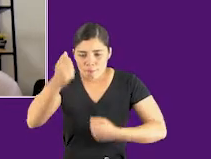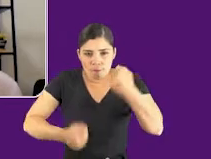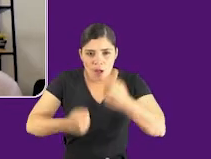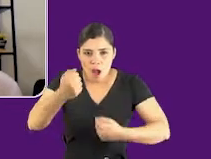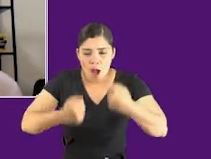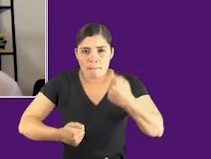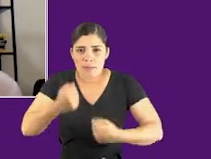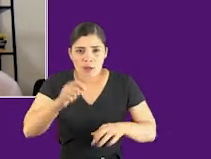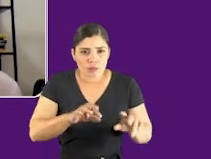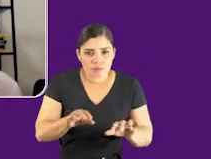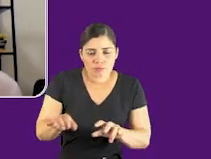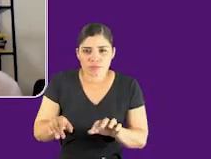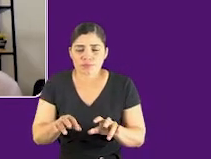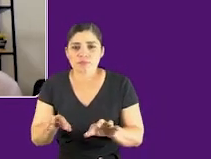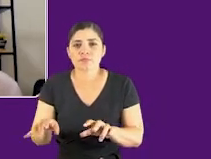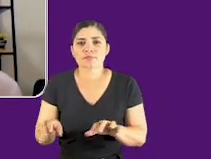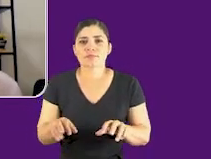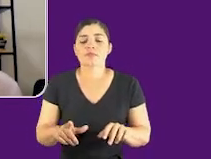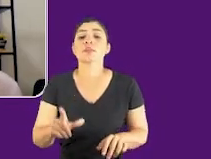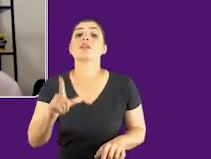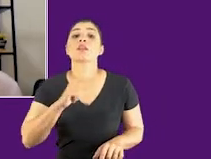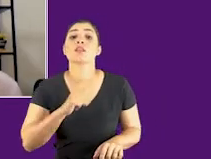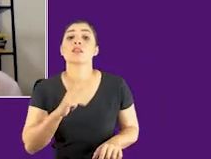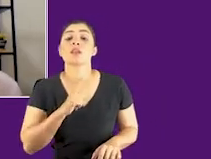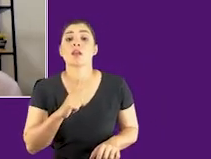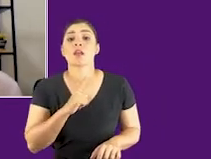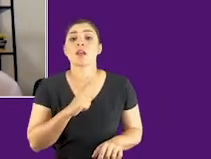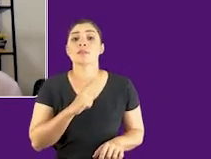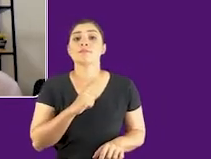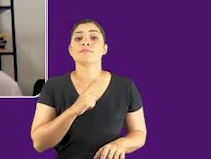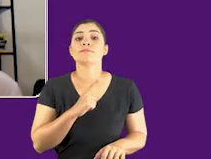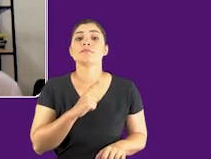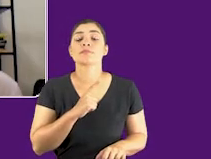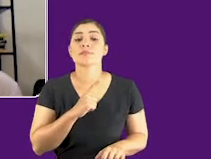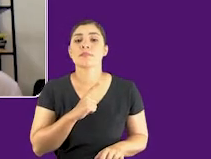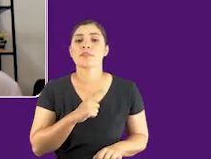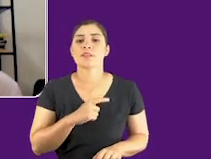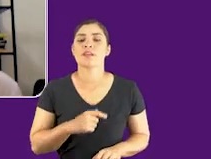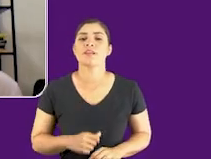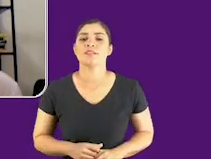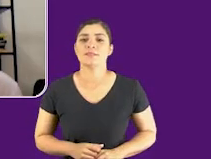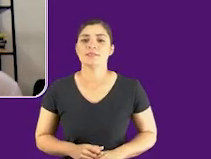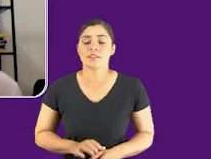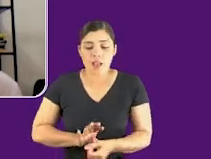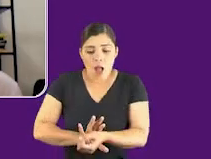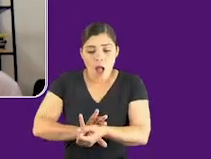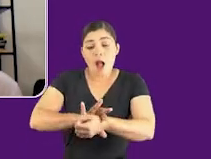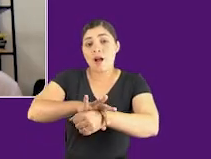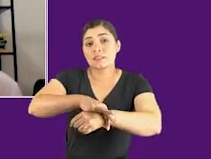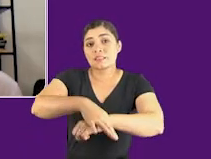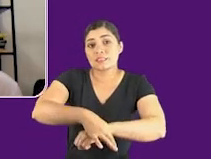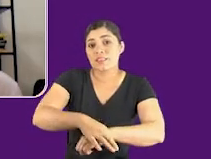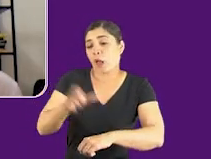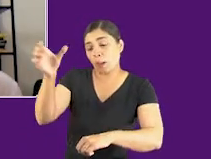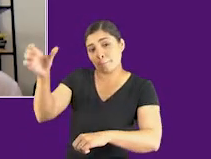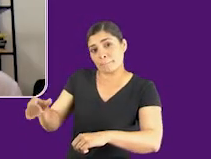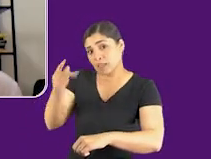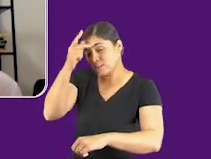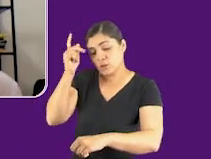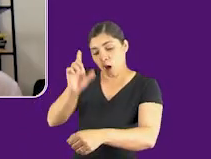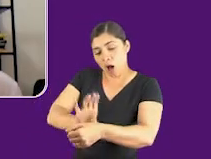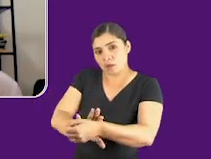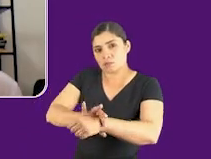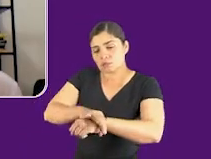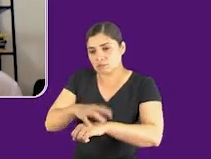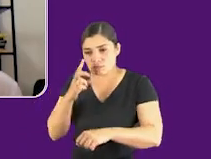Inclusive tem eh Capes preditivos que já podem dizer se a linha